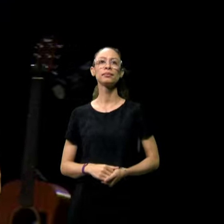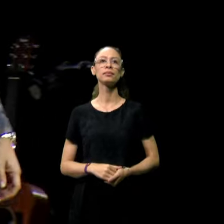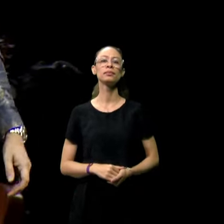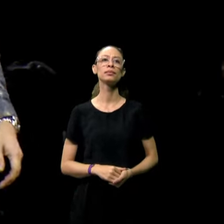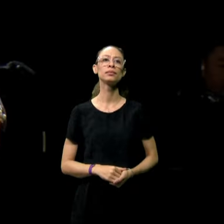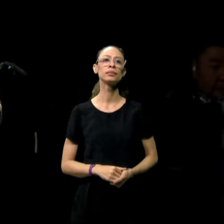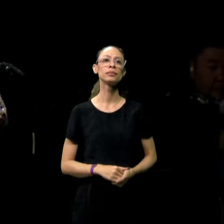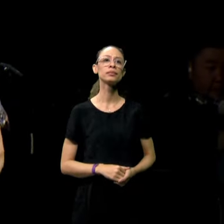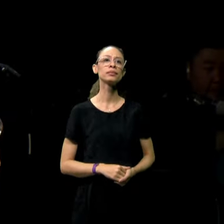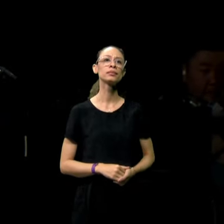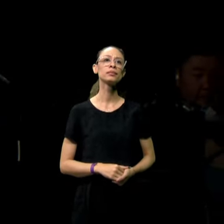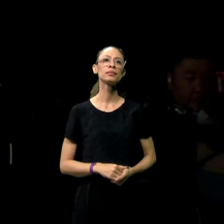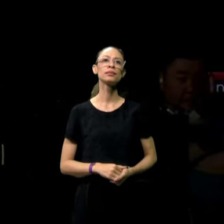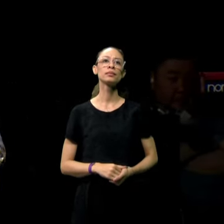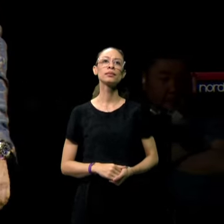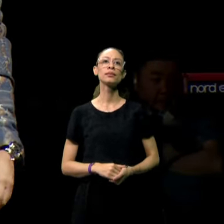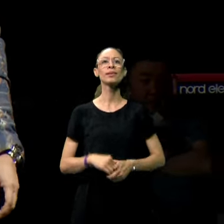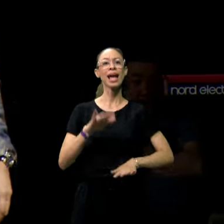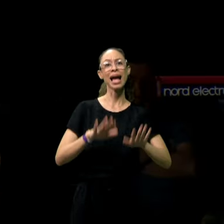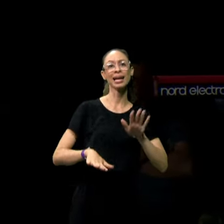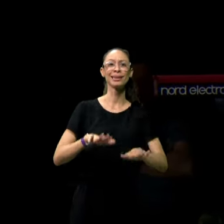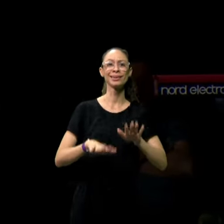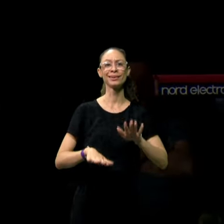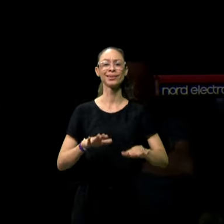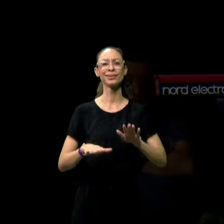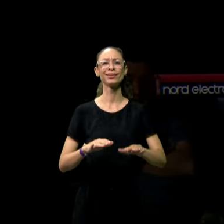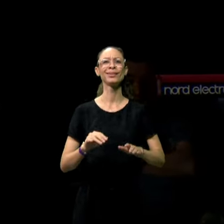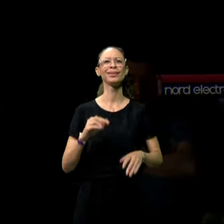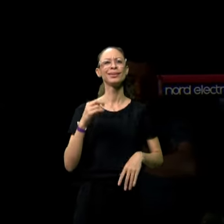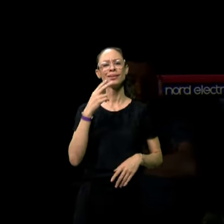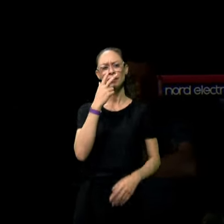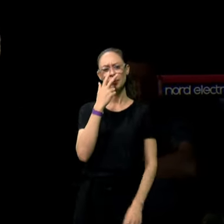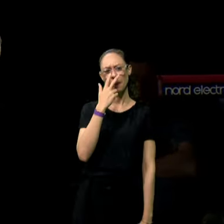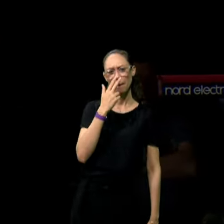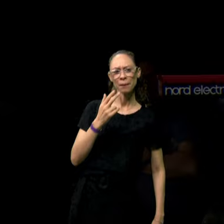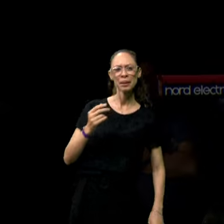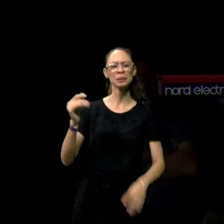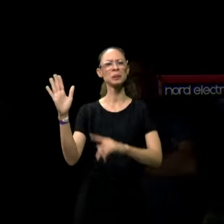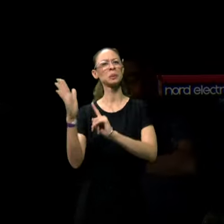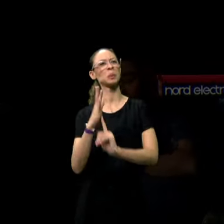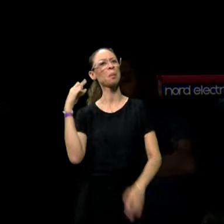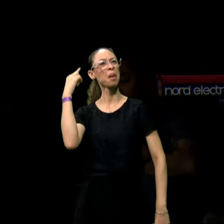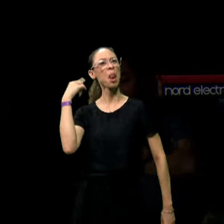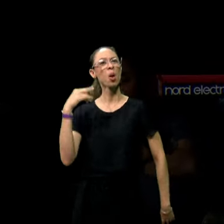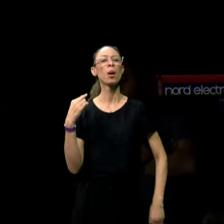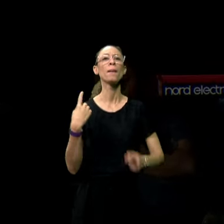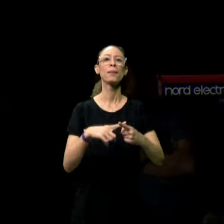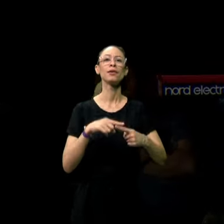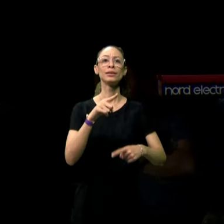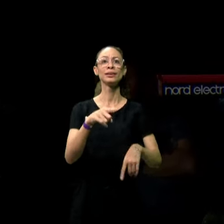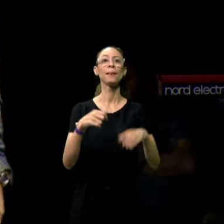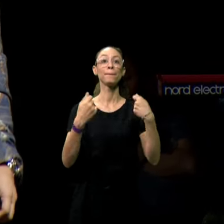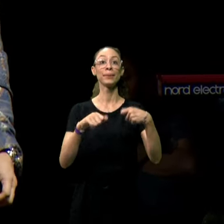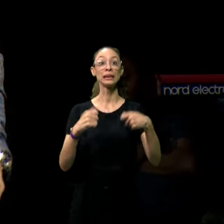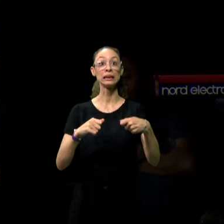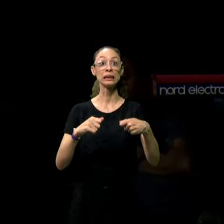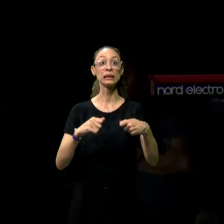Eu fiz algumas orações malucas. Porque para você crescer e ser grande, você precisa de duas combinações,